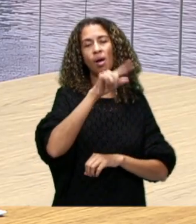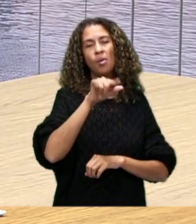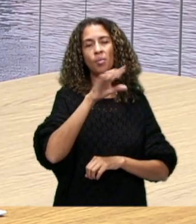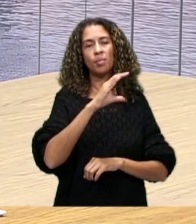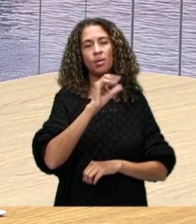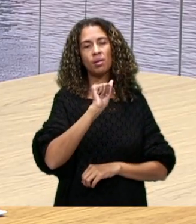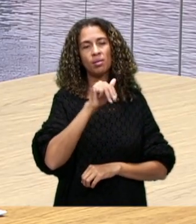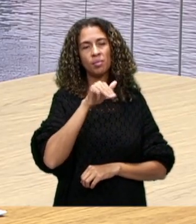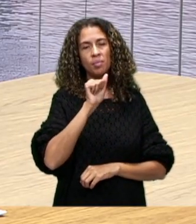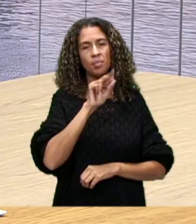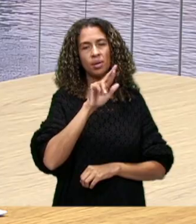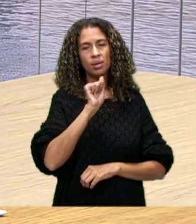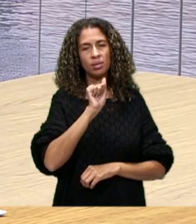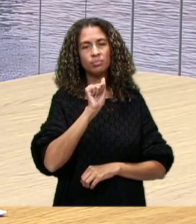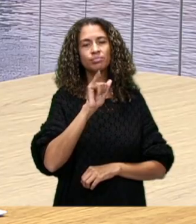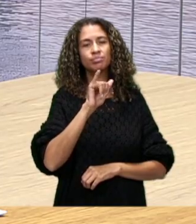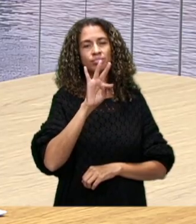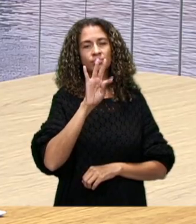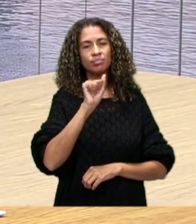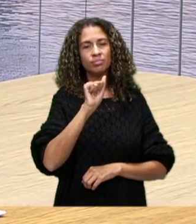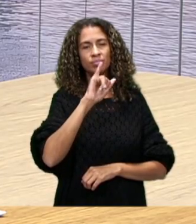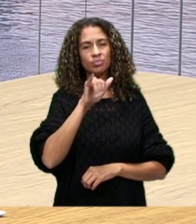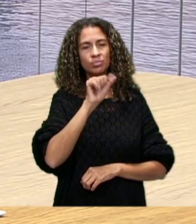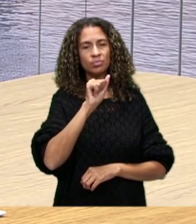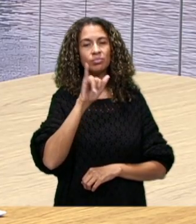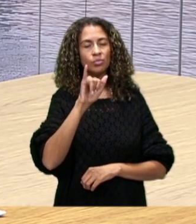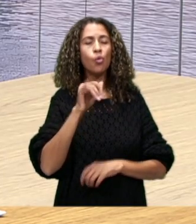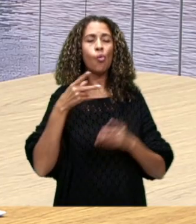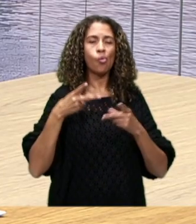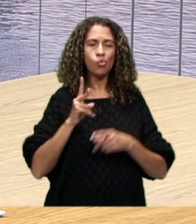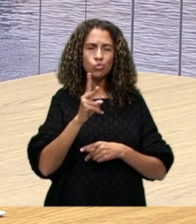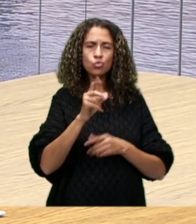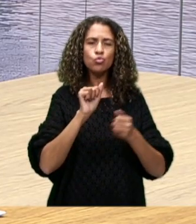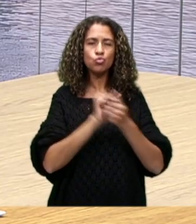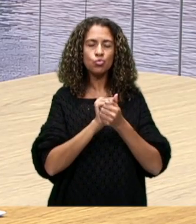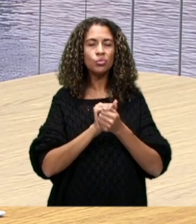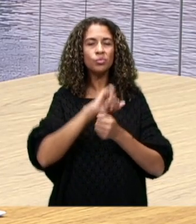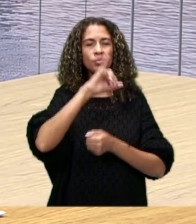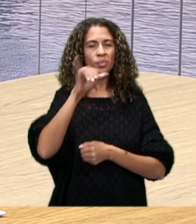@Câmara Itajaí. Continue conosco no Câmara Aberta e faça